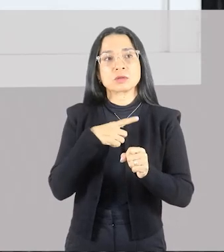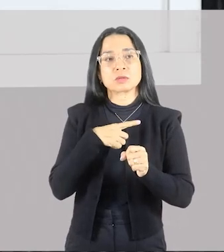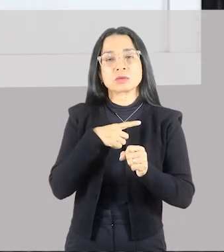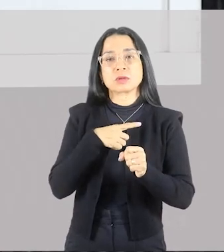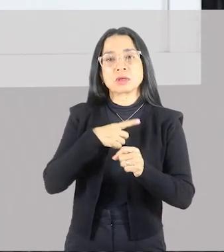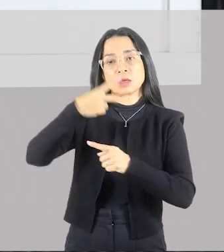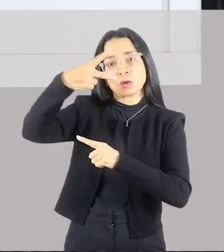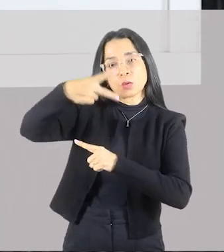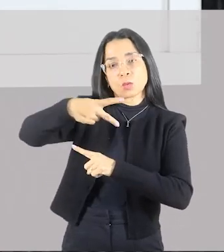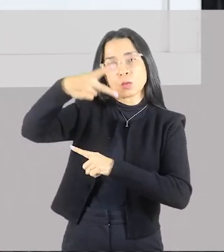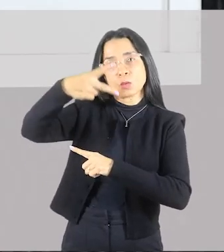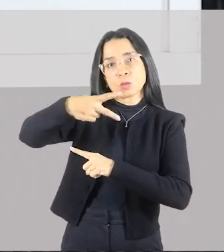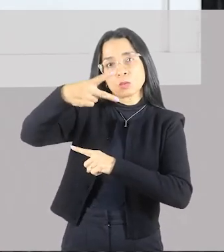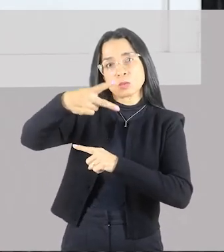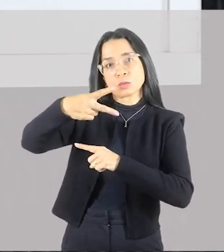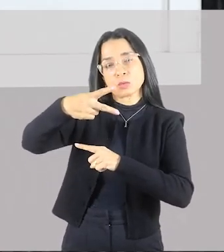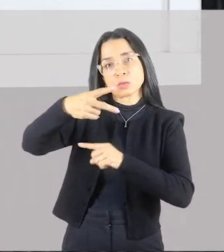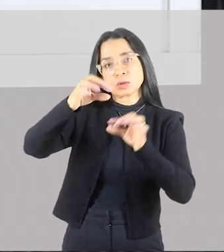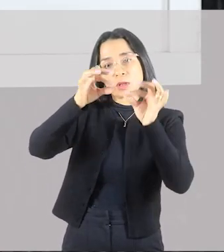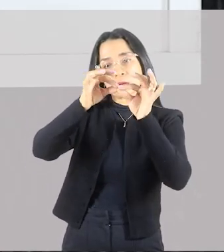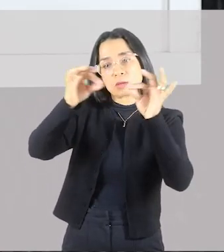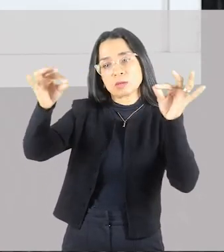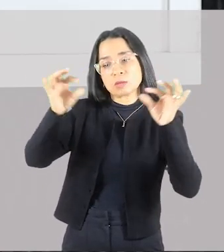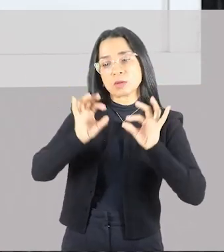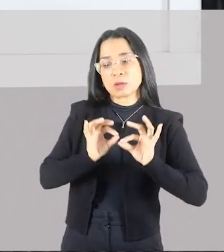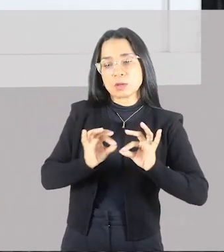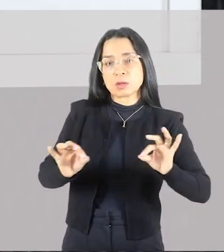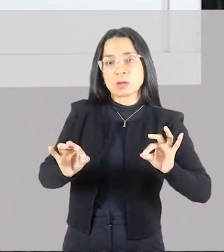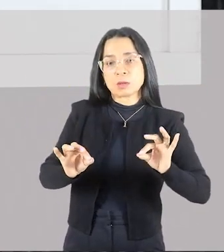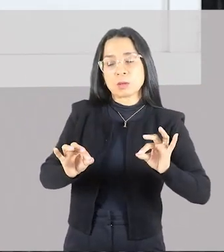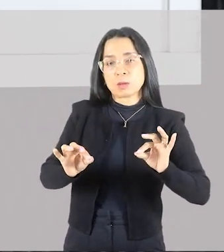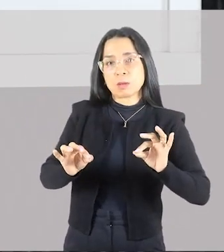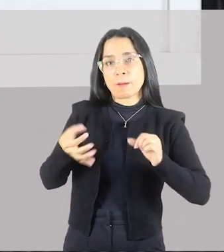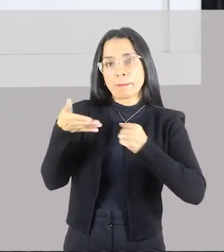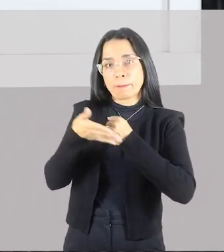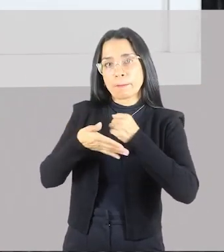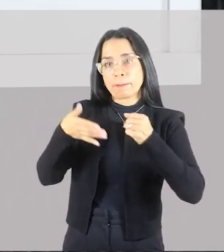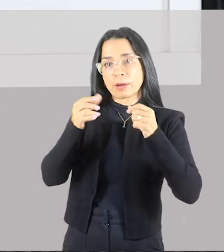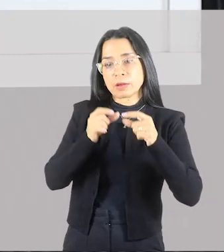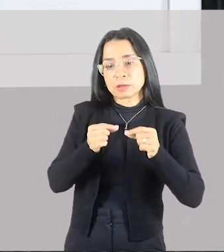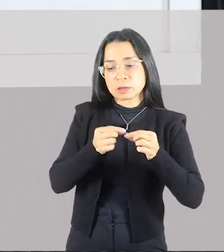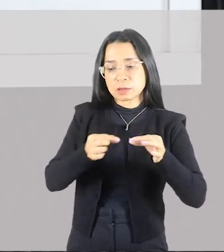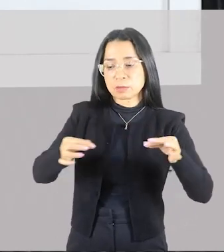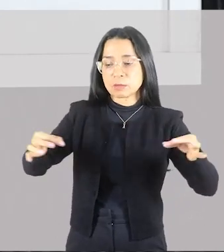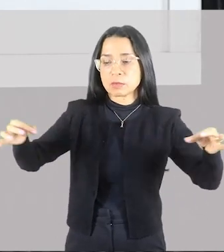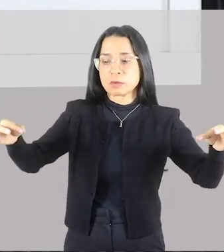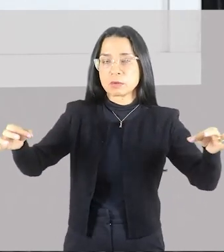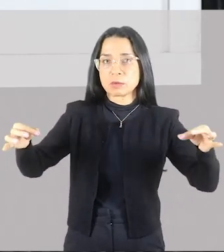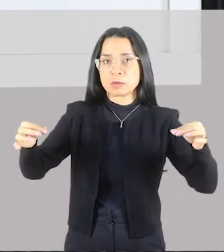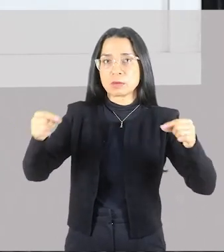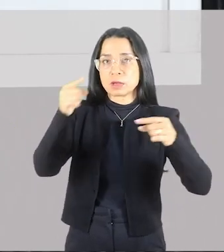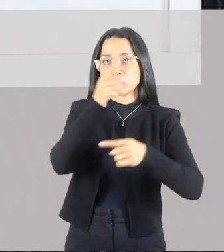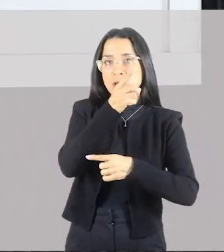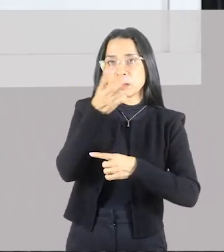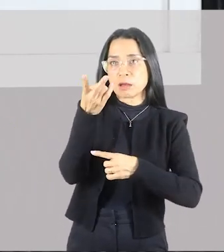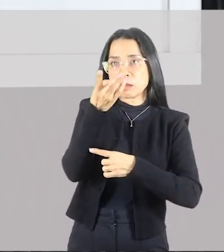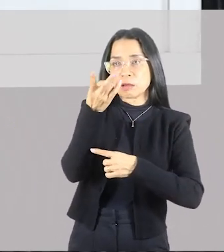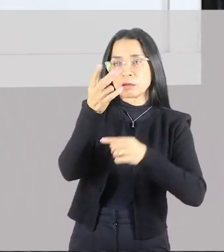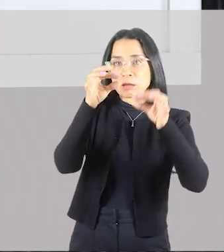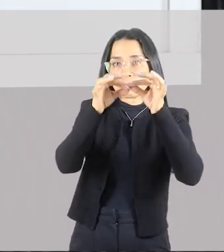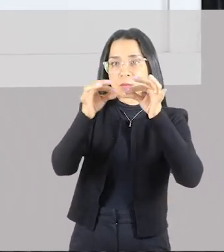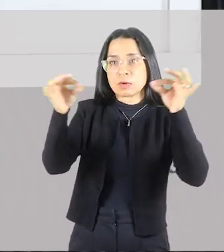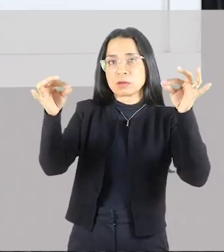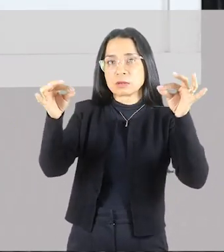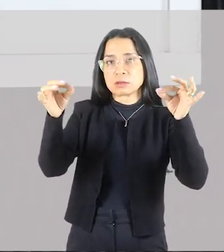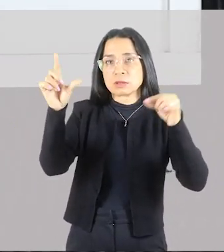lados paralelos, ó, que nós chamamos de base maior e base menor. E aí você tem a altura, ó. Então,